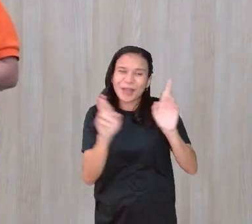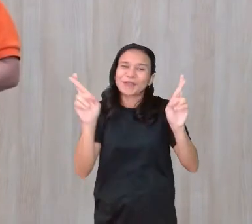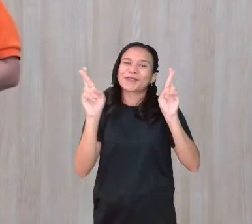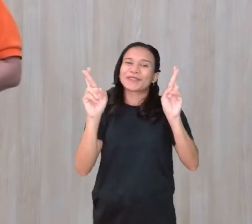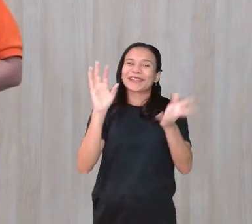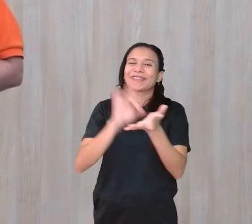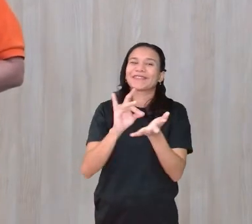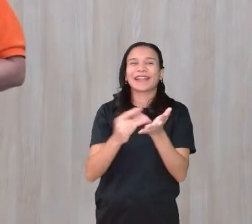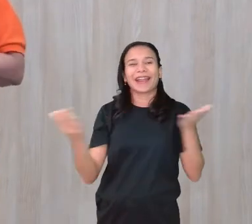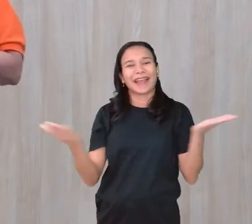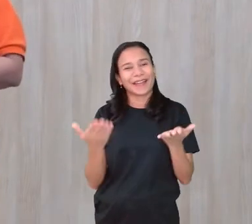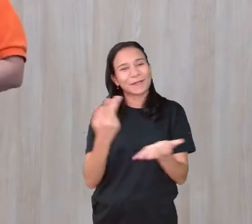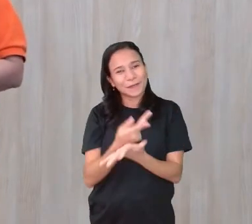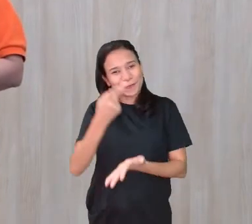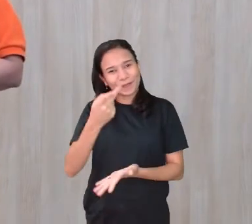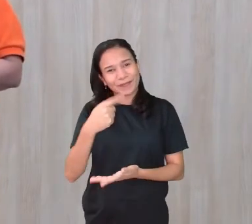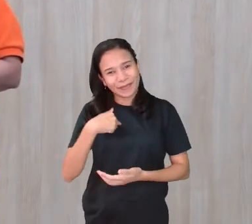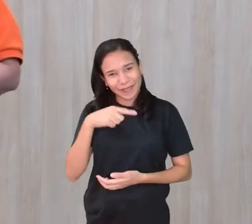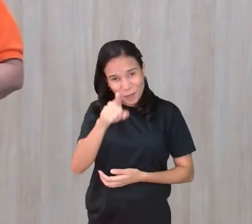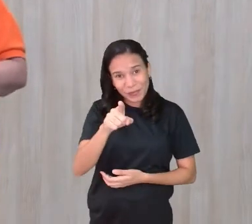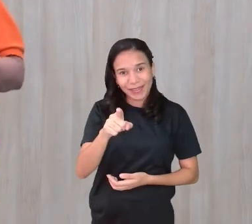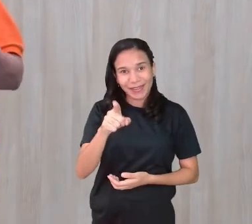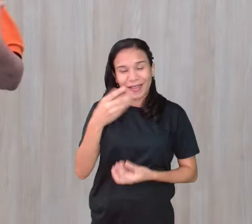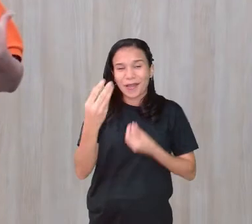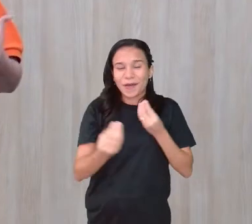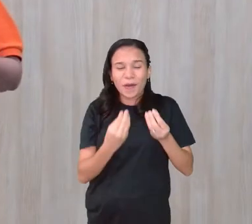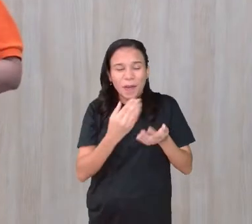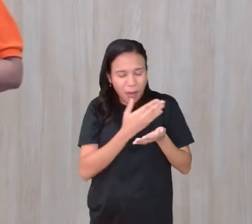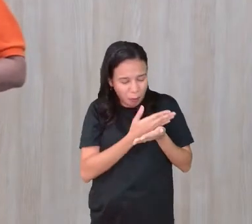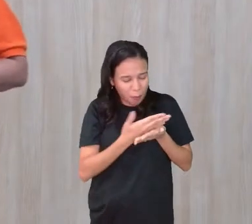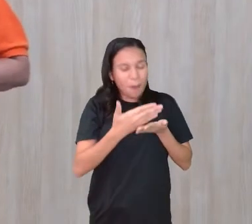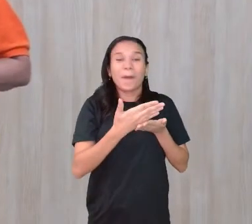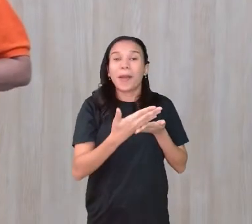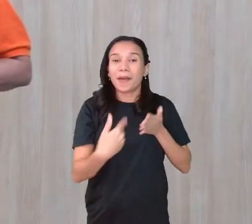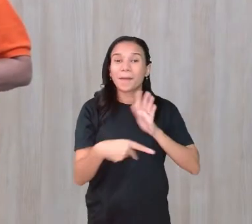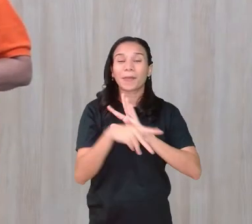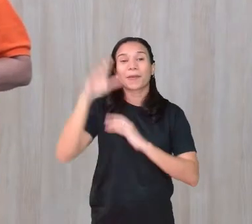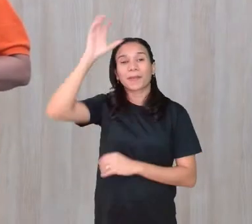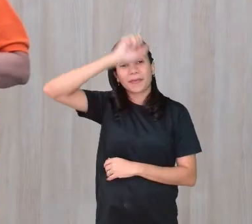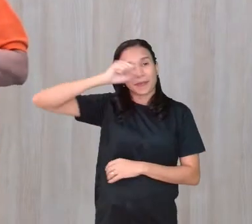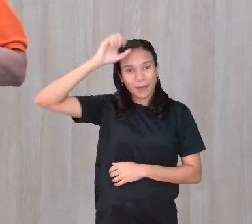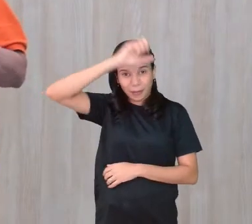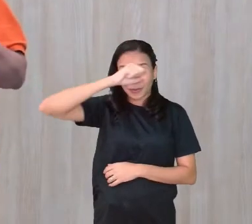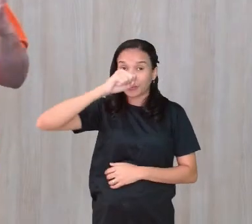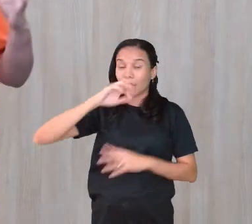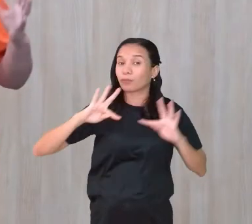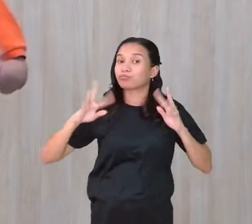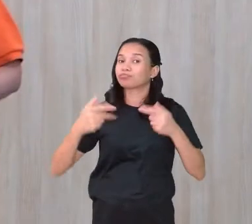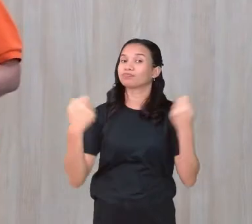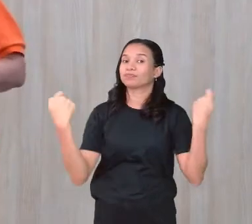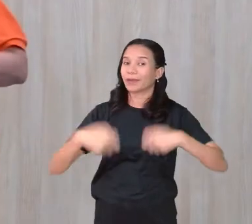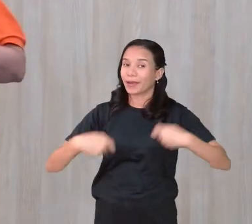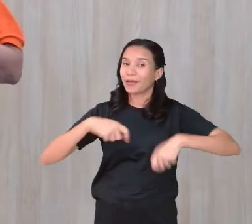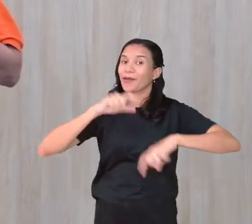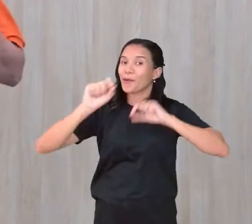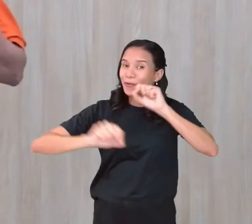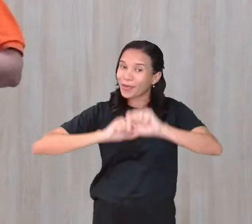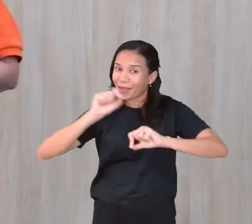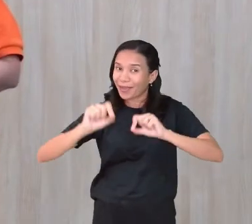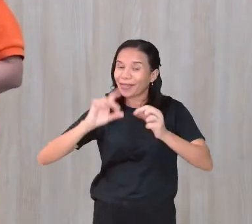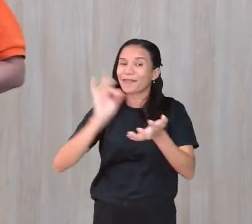esteja acontecendo no seu coração, essa abertura para este aprendizado. Em tudo precisamos de